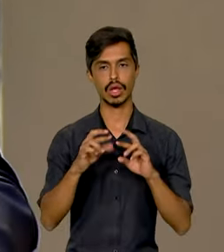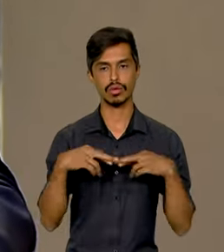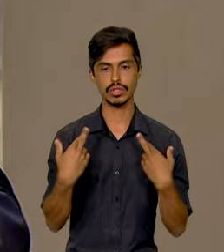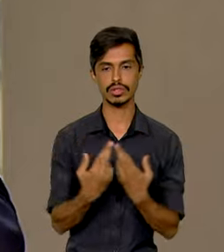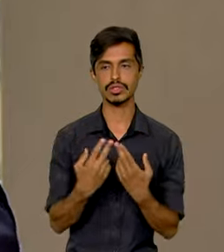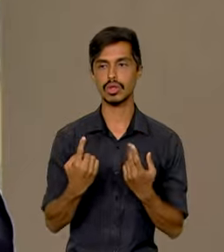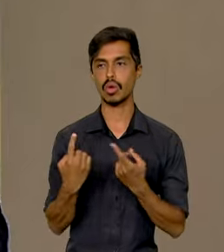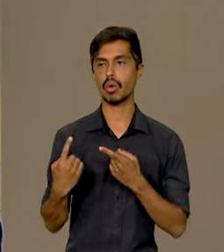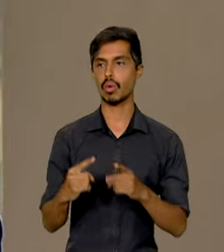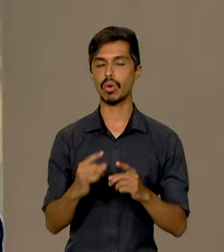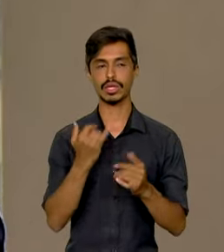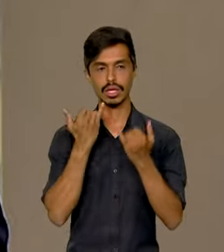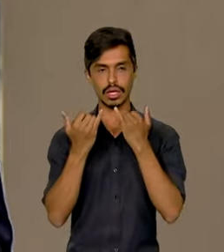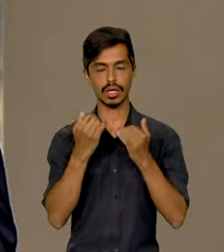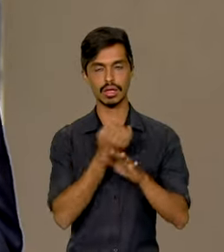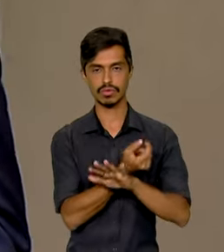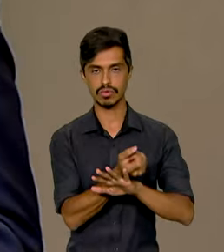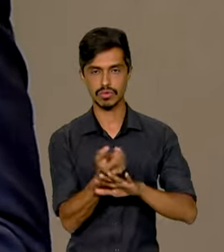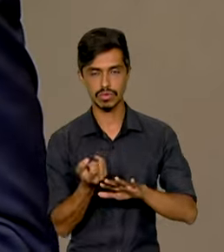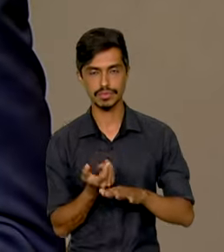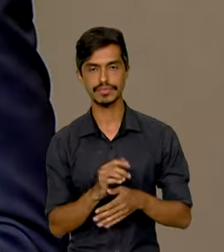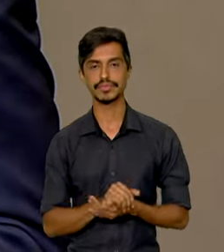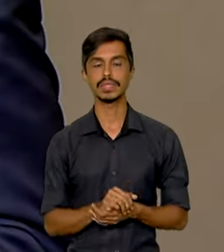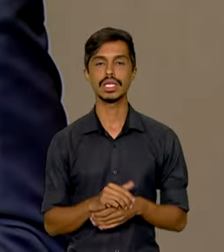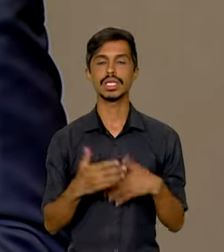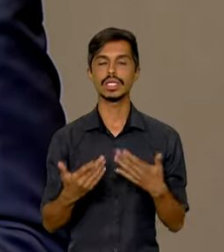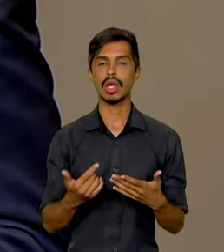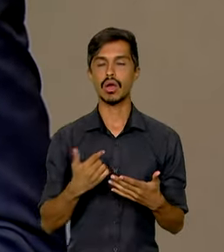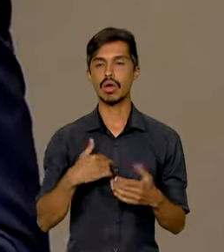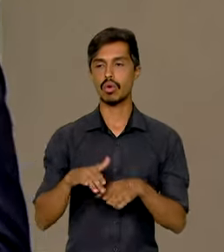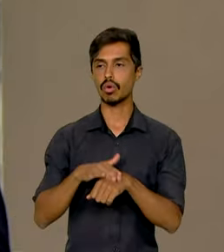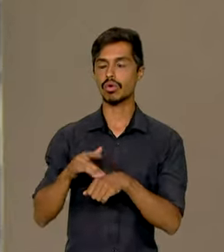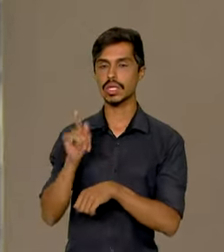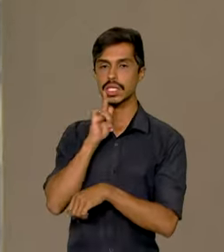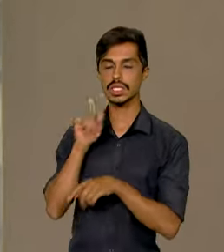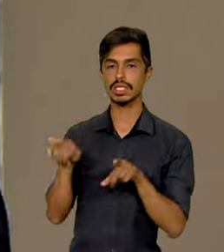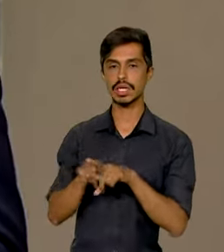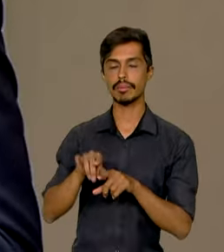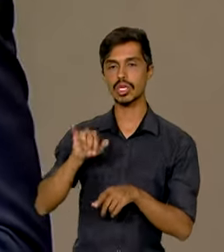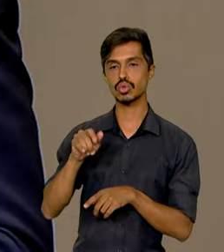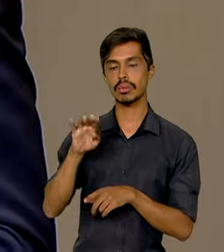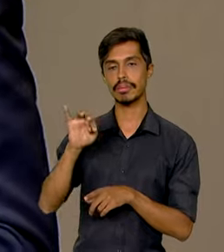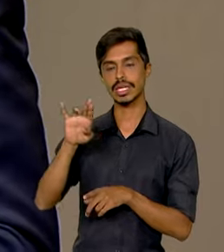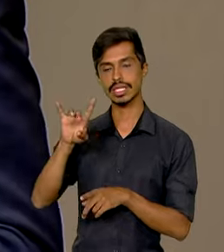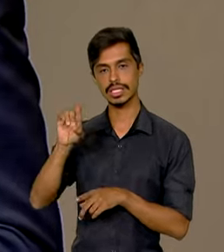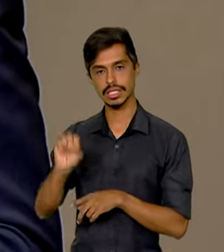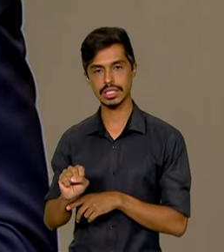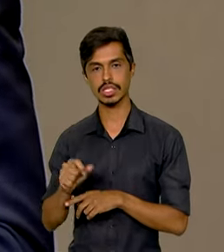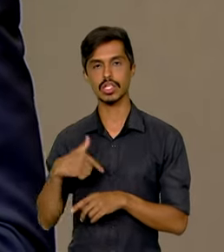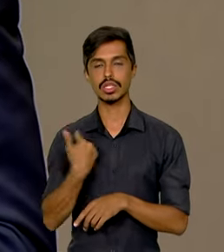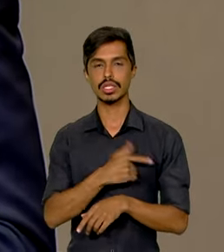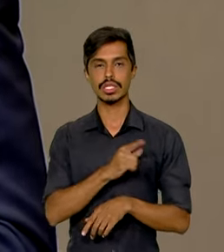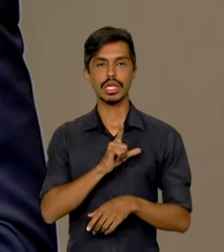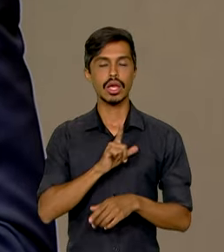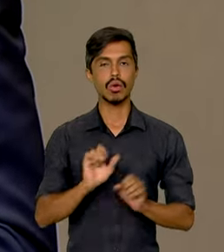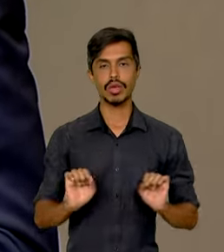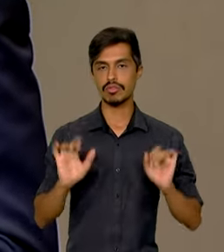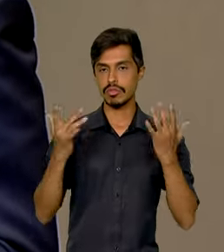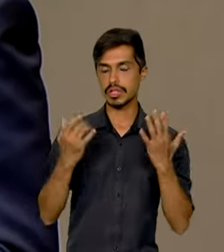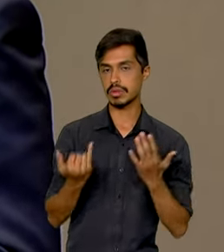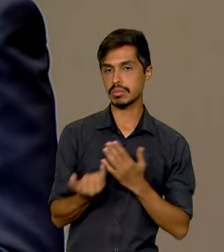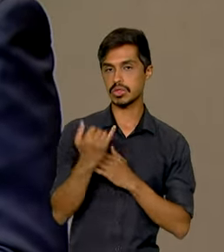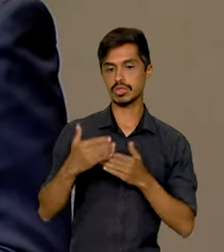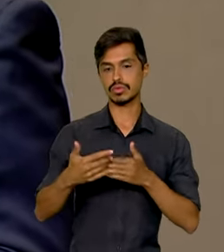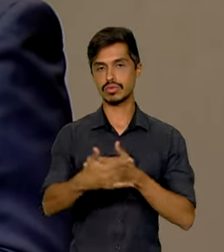desinformação. E eu conversava com a Anísia, conversava com o João Brandt, nós vamos ter agora um evento importante nos